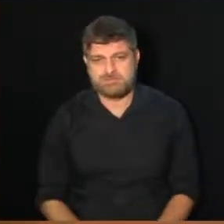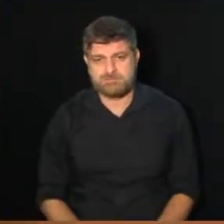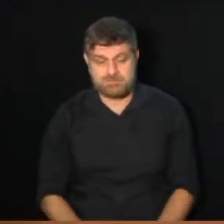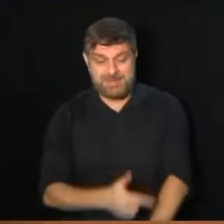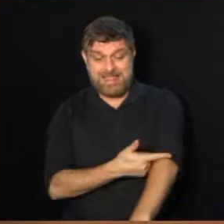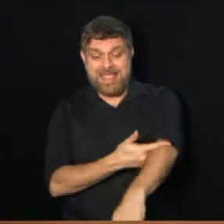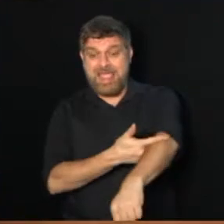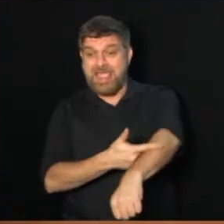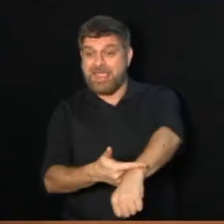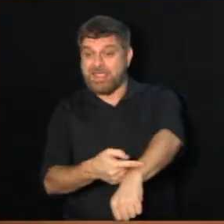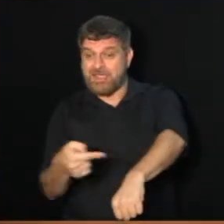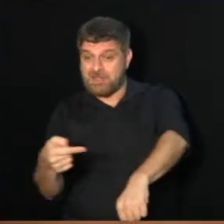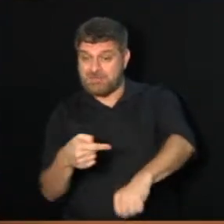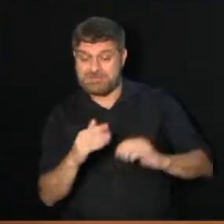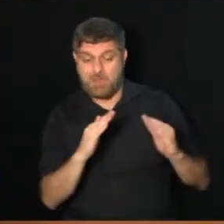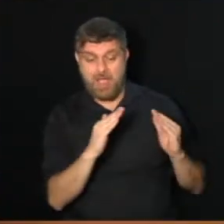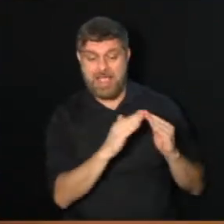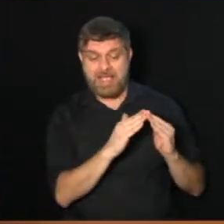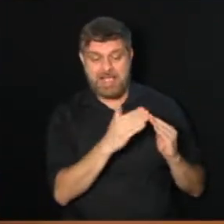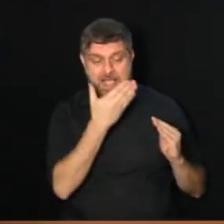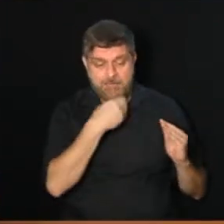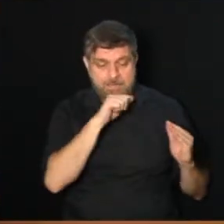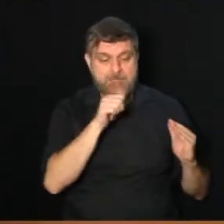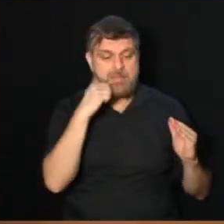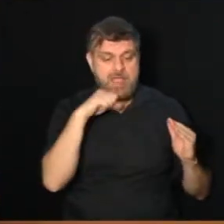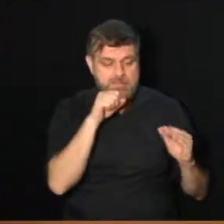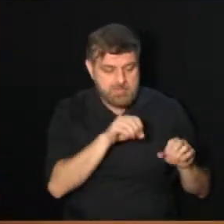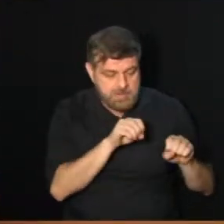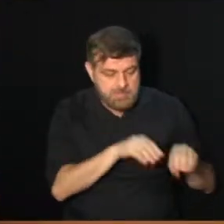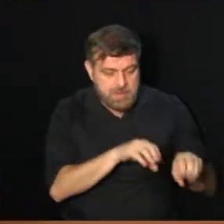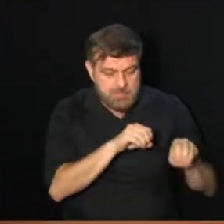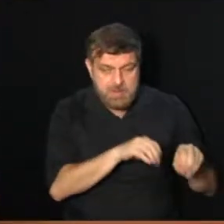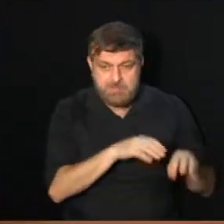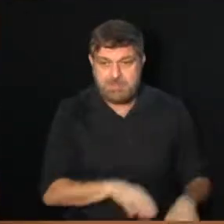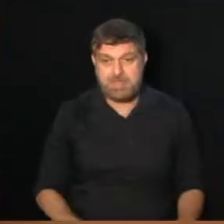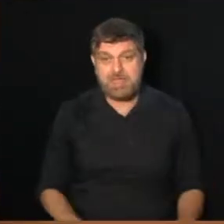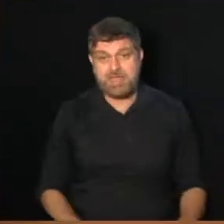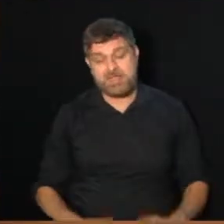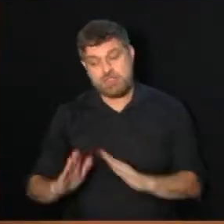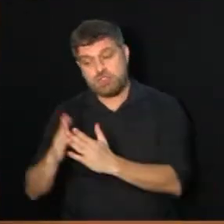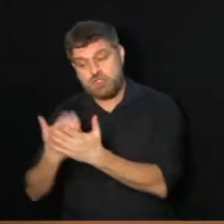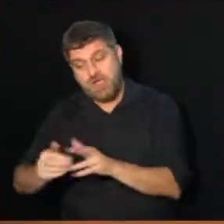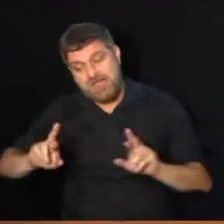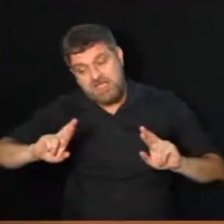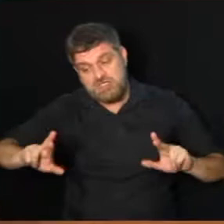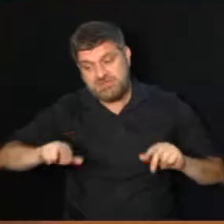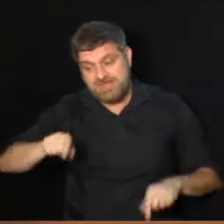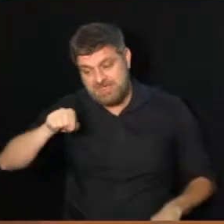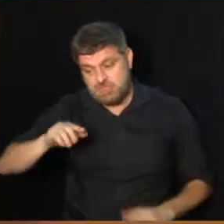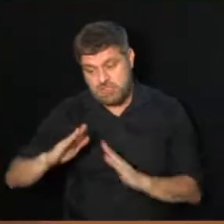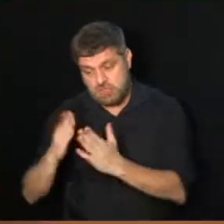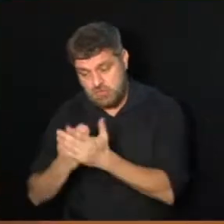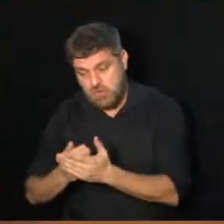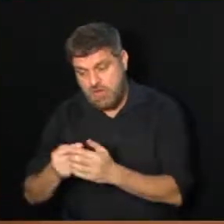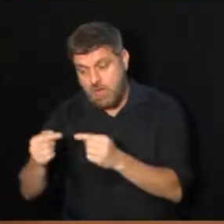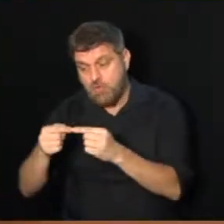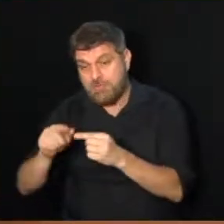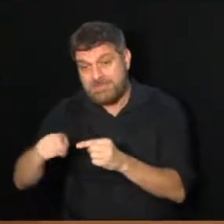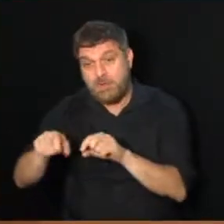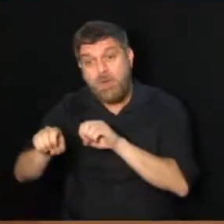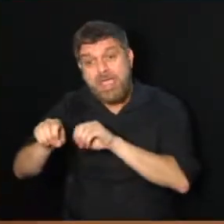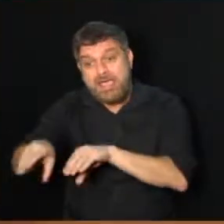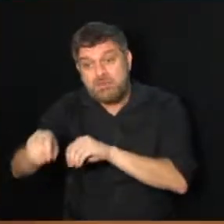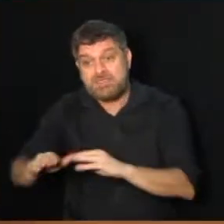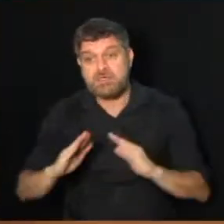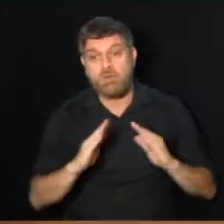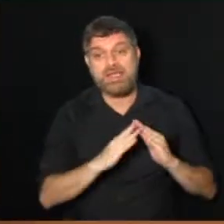educação ela tem que vir lá da família. Ensino é uma coisa, educação é outra. E me parece que esse projeto